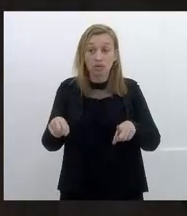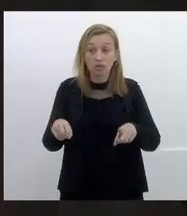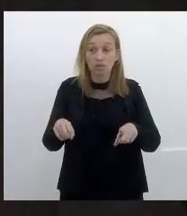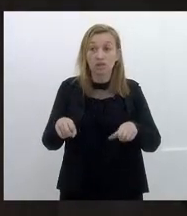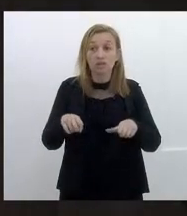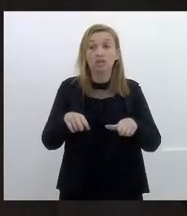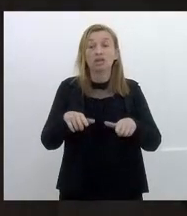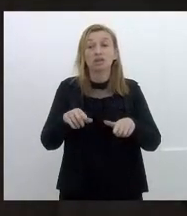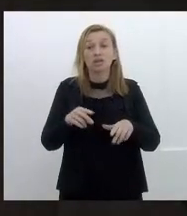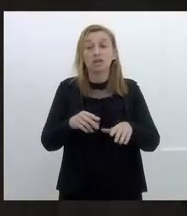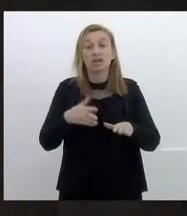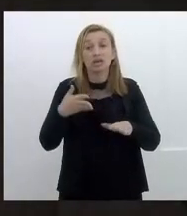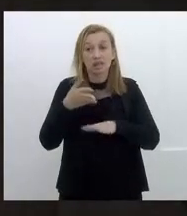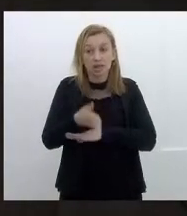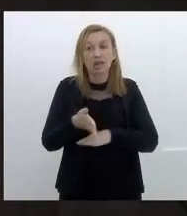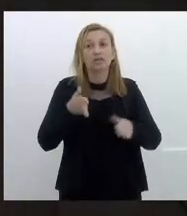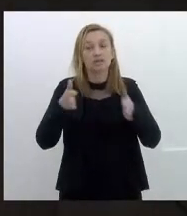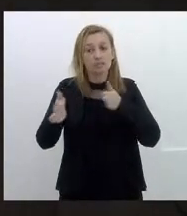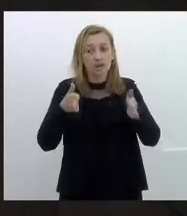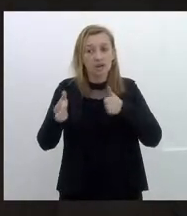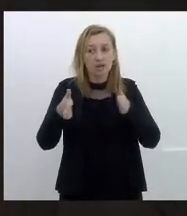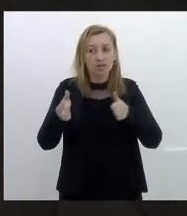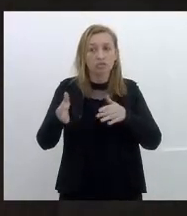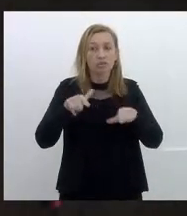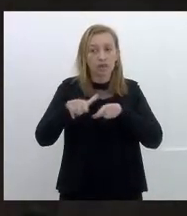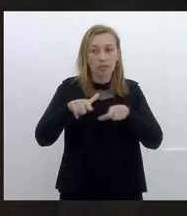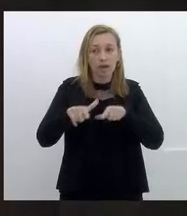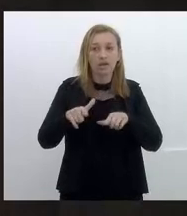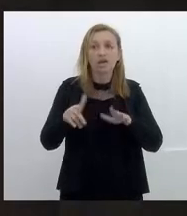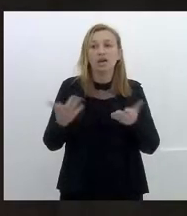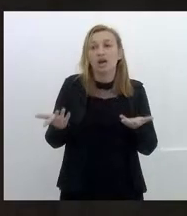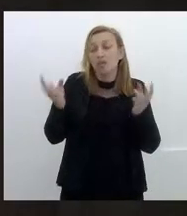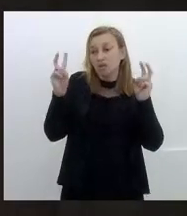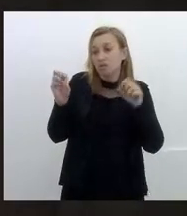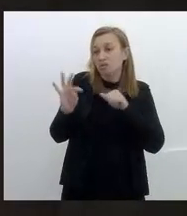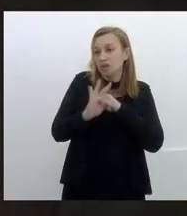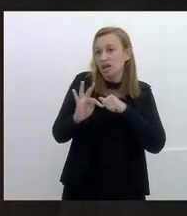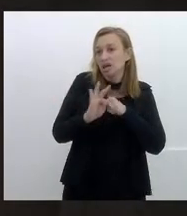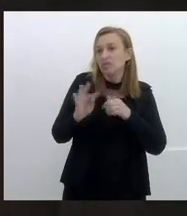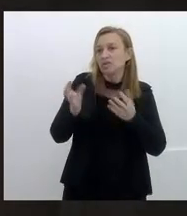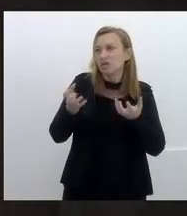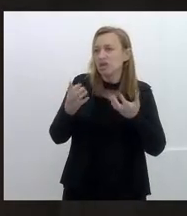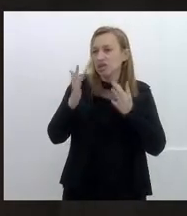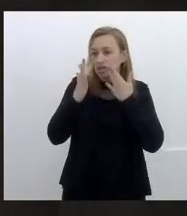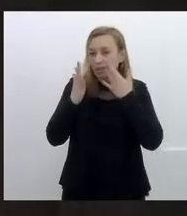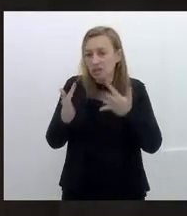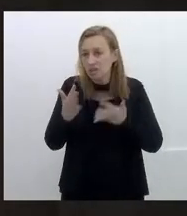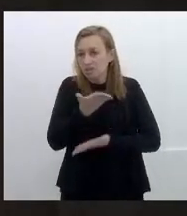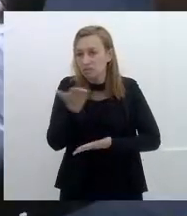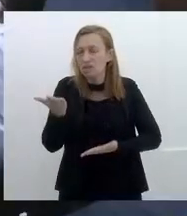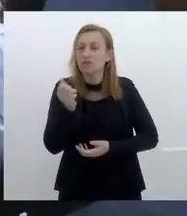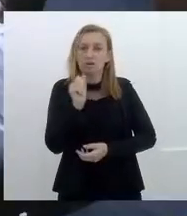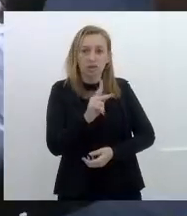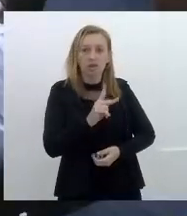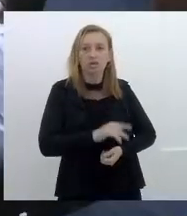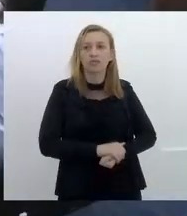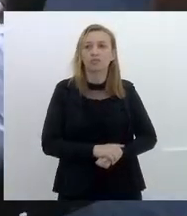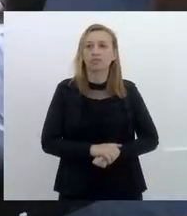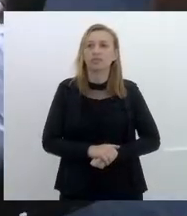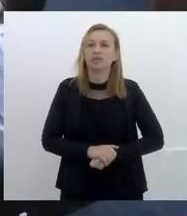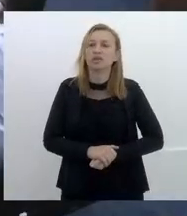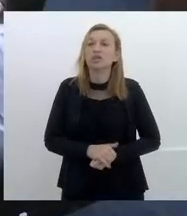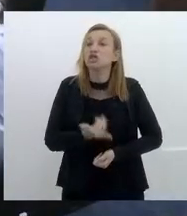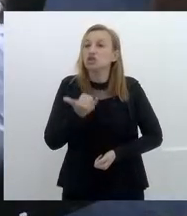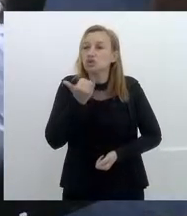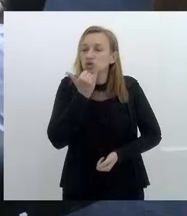Janeiro nesse período sobre uma questão bem técnica mas eu queria deixar fora da fala mas queria chamar atenção de vocês tá e eu só não